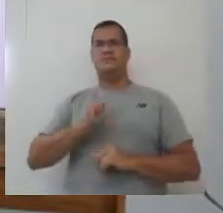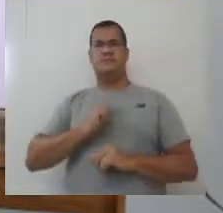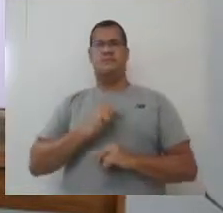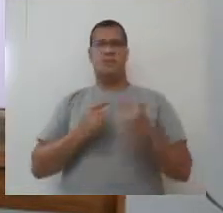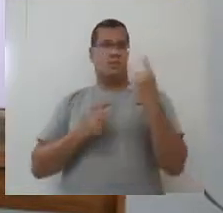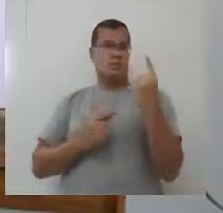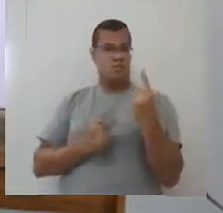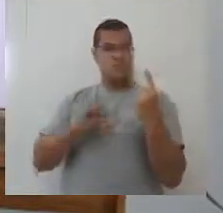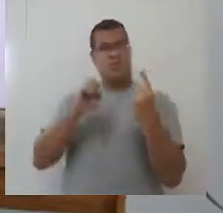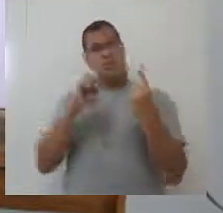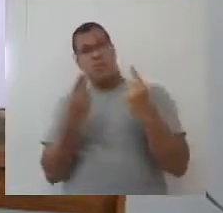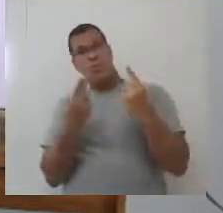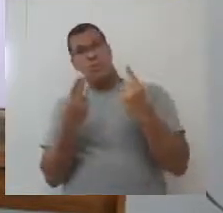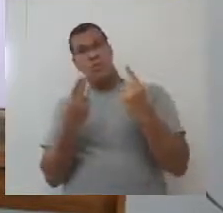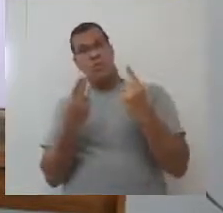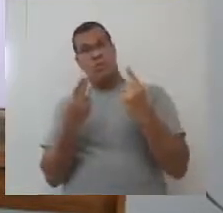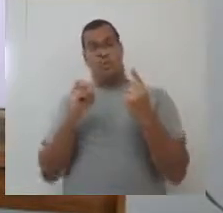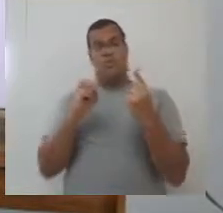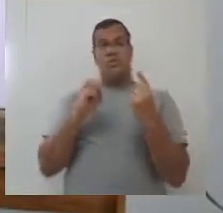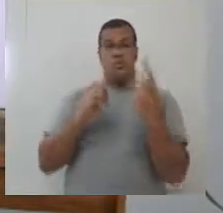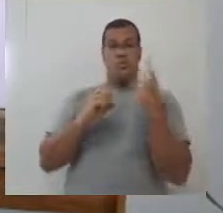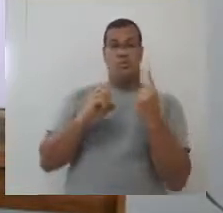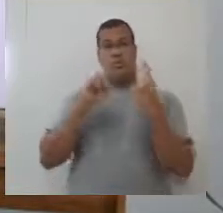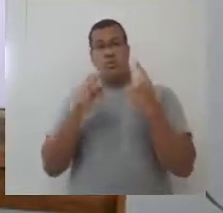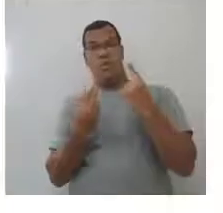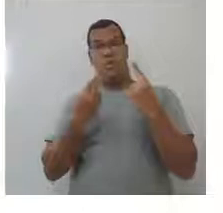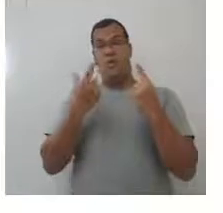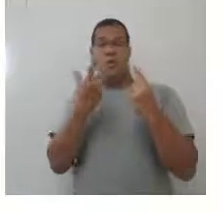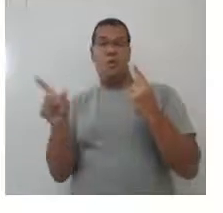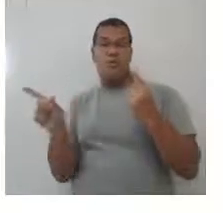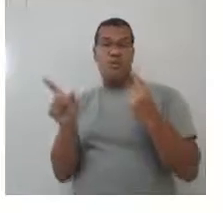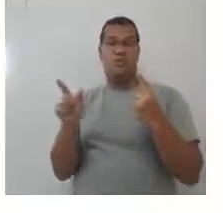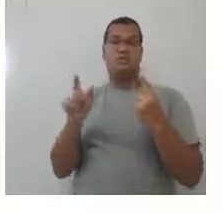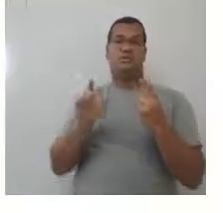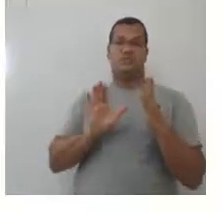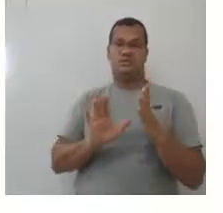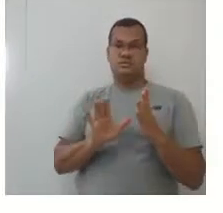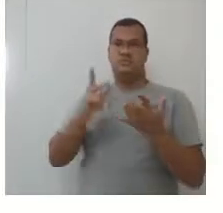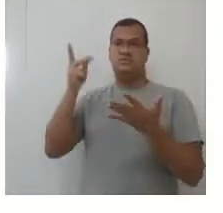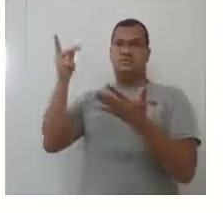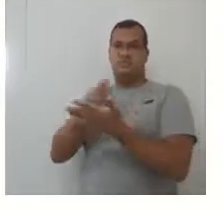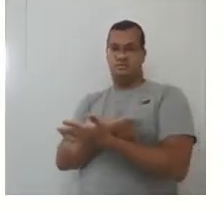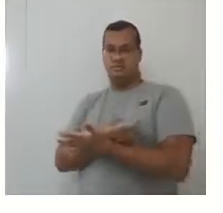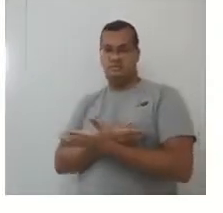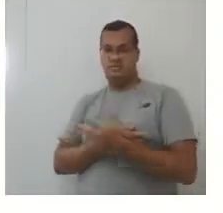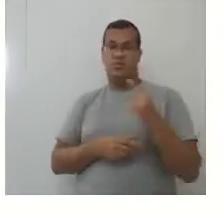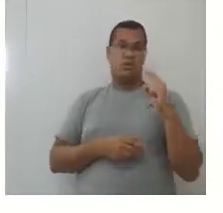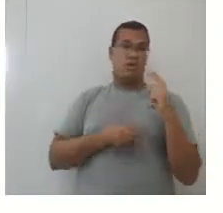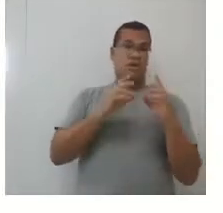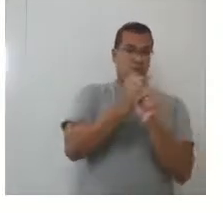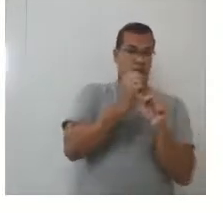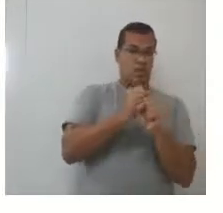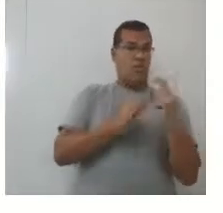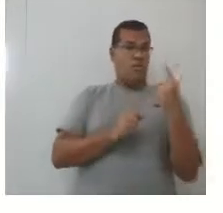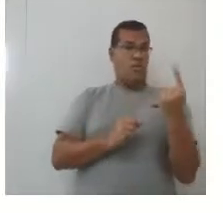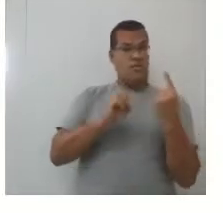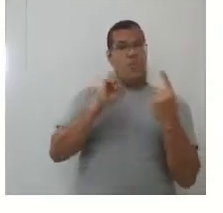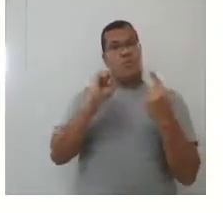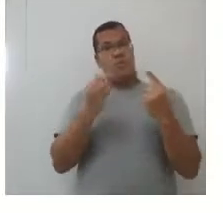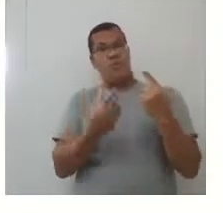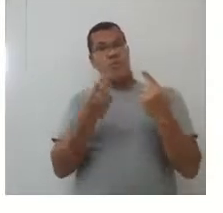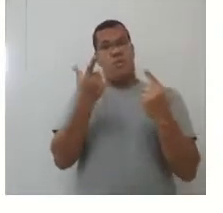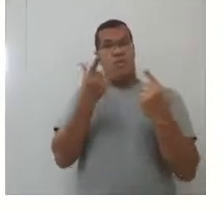um ou outro evento, ou seja, tu vai calcular a possibilidade de um ou